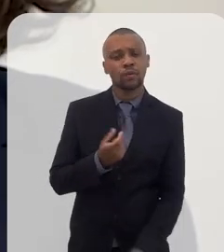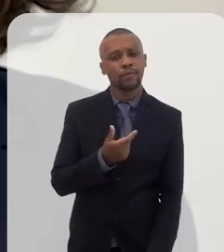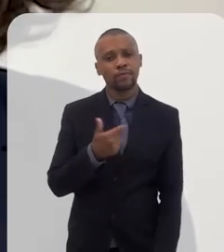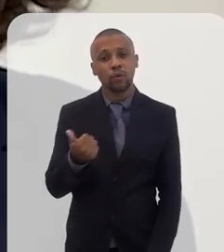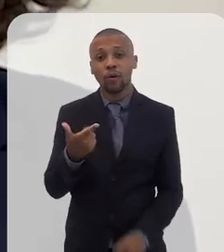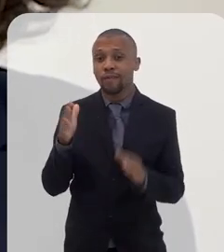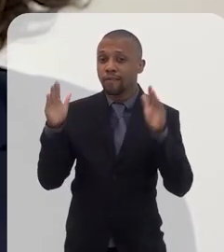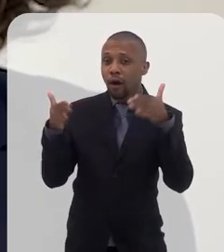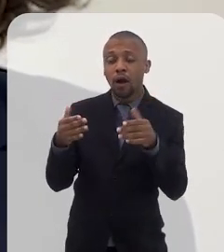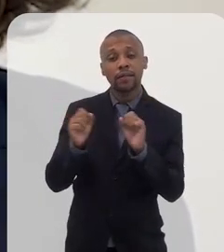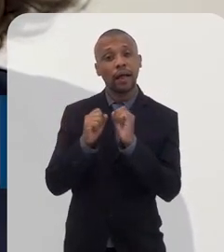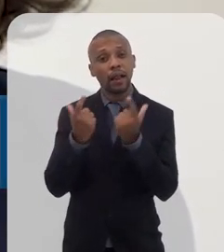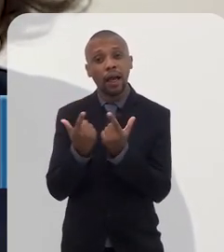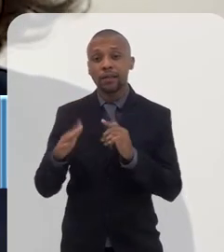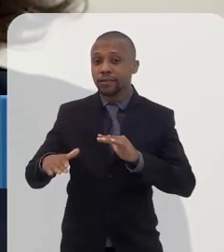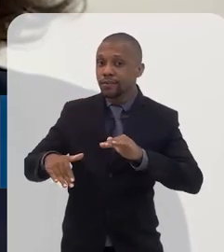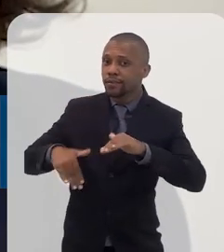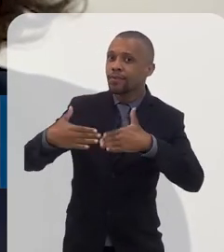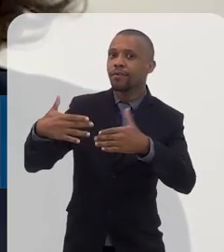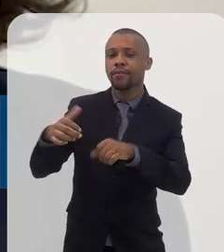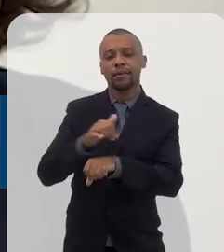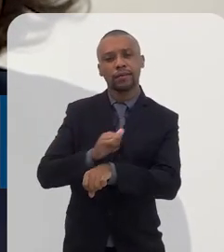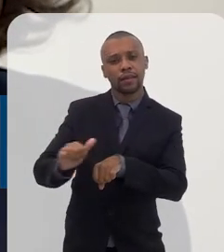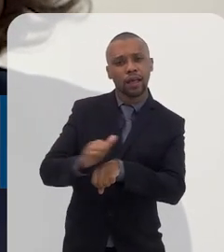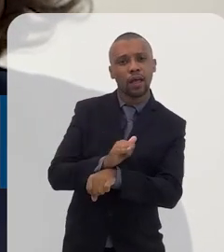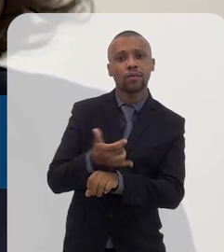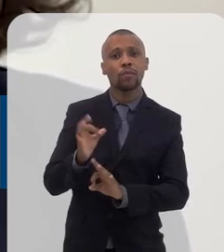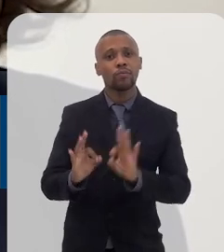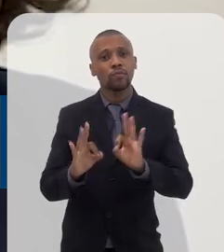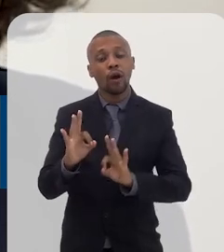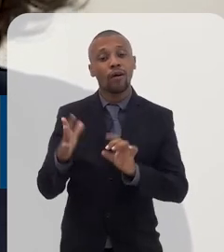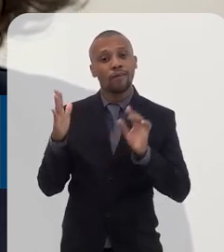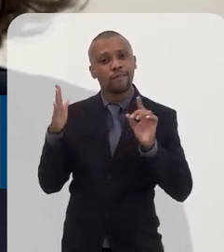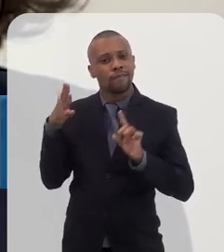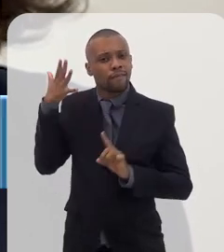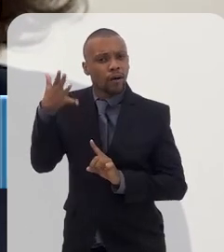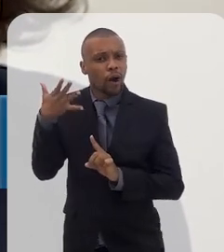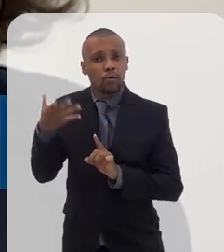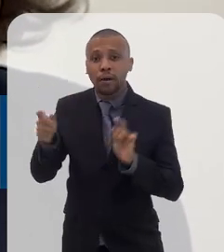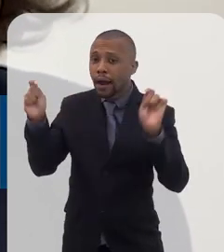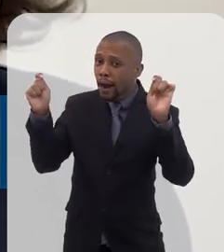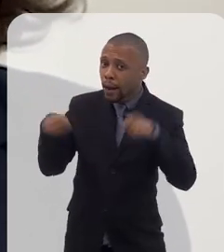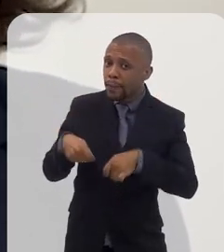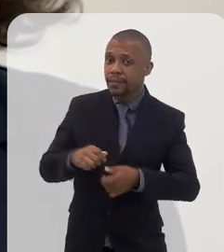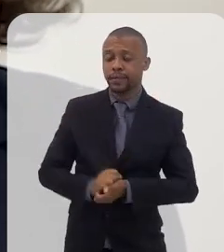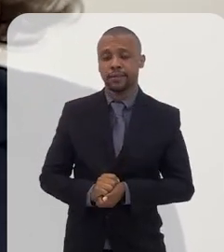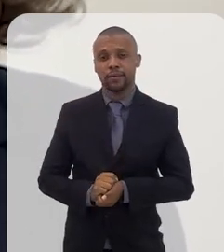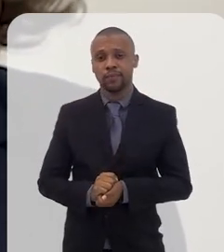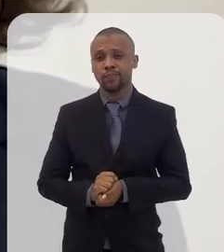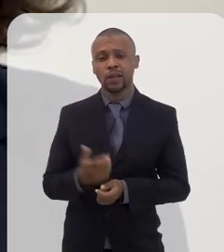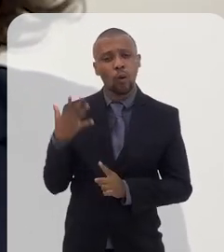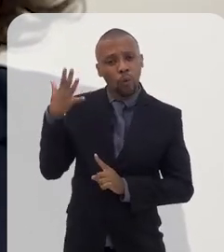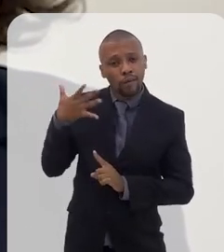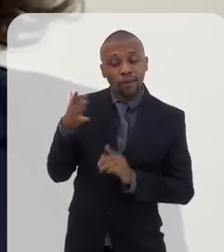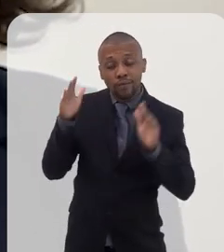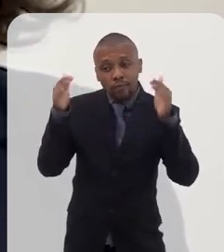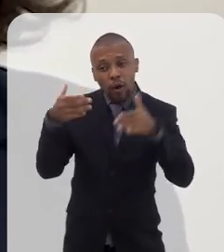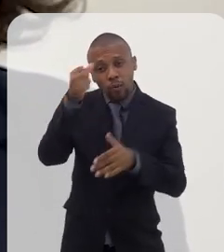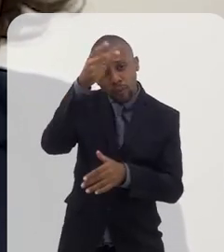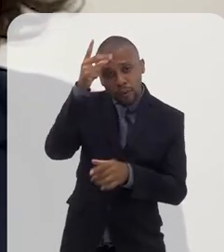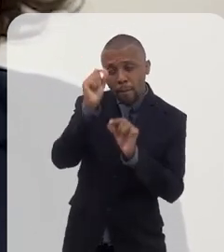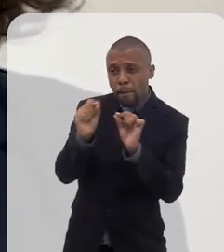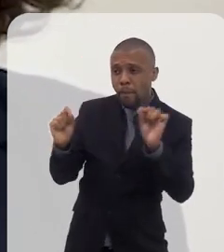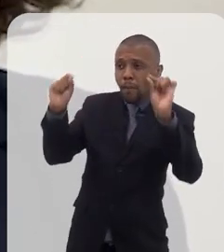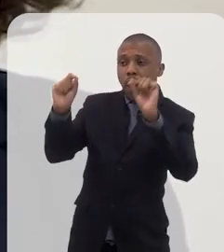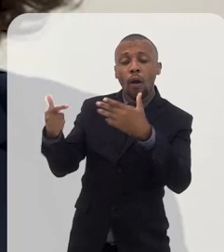2021, o Fórum da Alerj de Desenvolvimento Estratégico realizou o Fórum Capacita, um evento voltado aos municípios e o papel deles